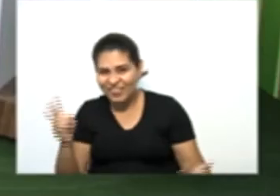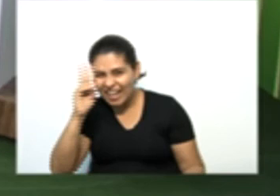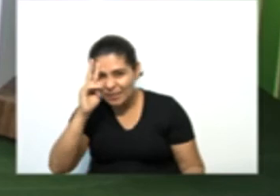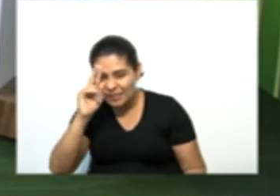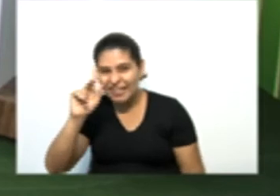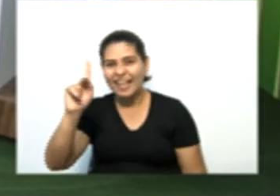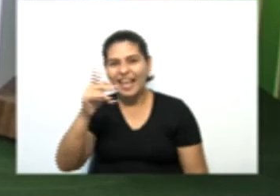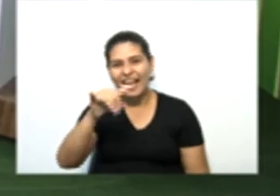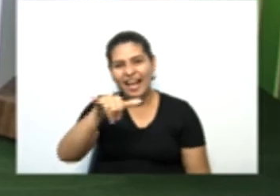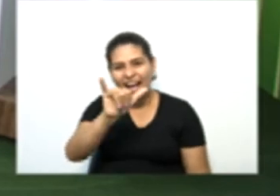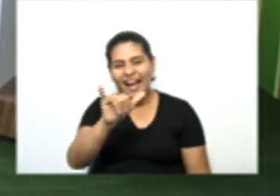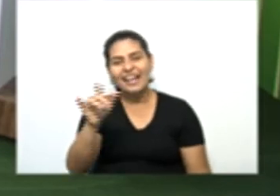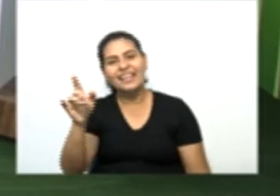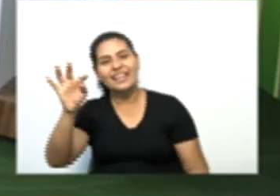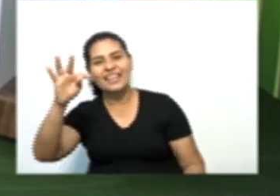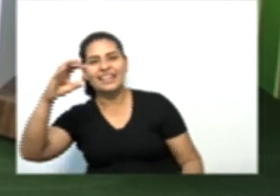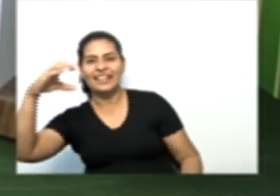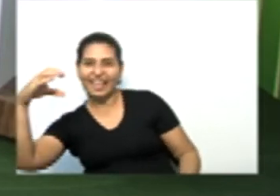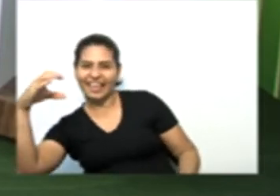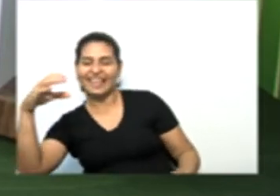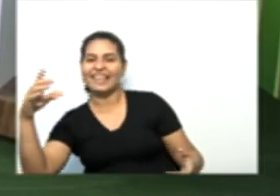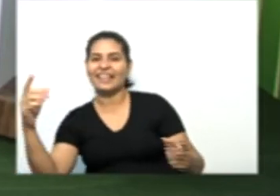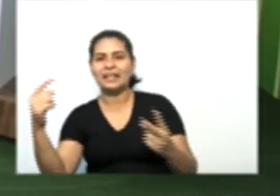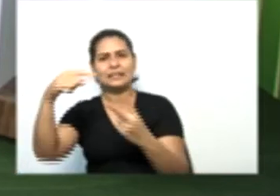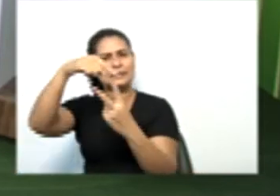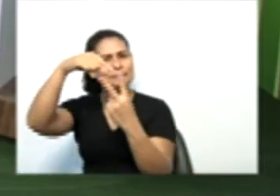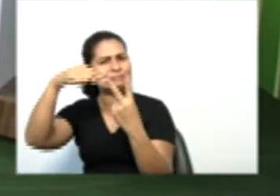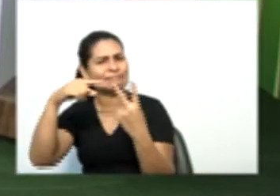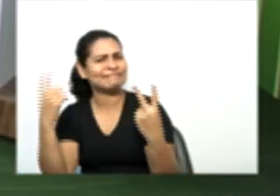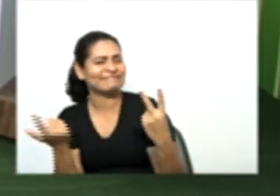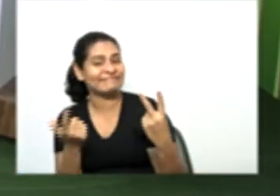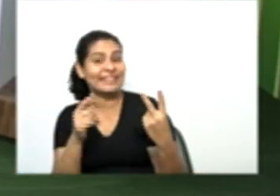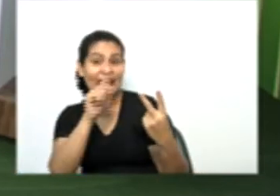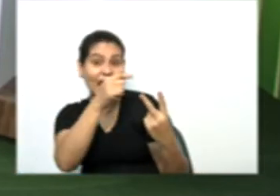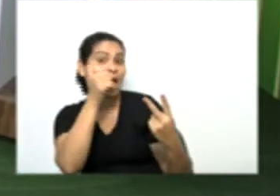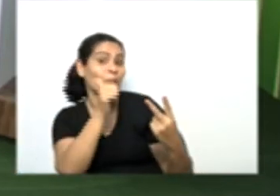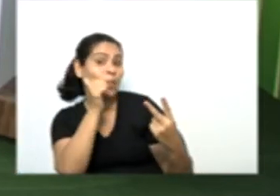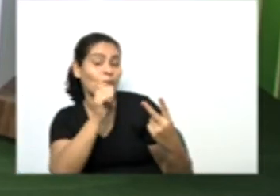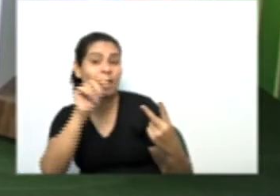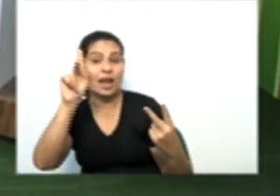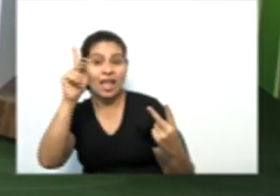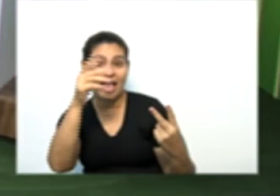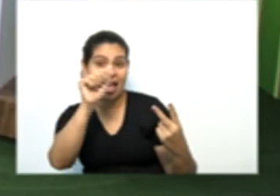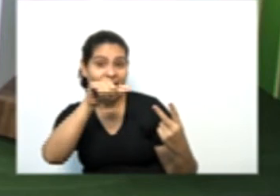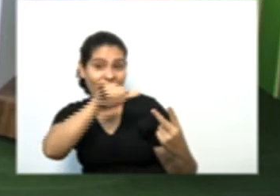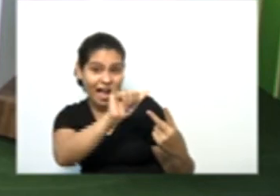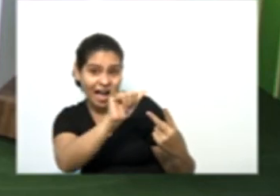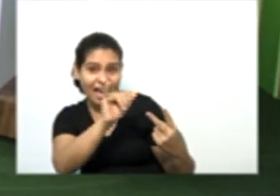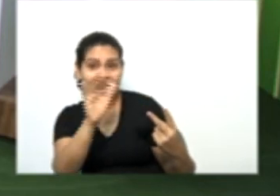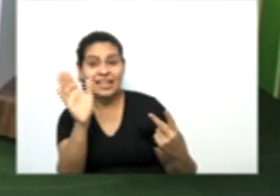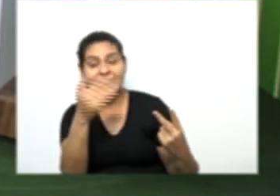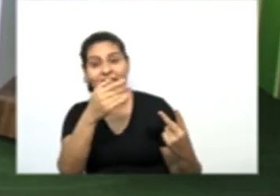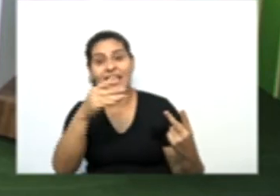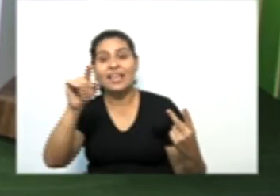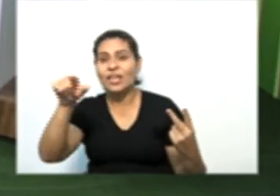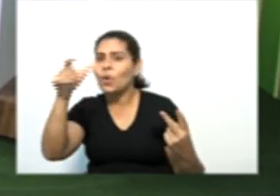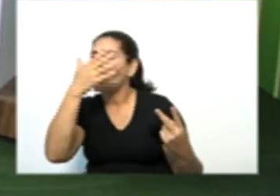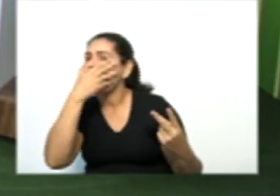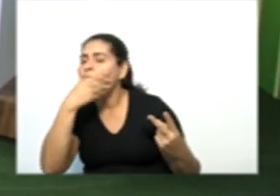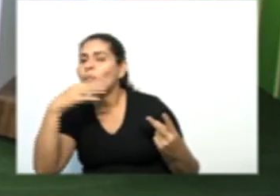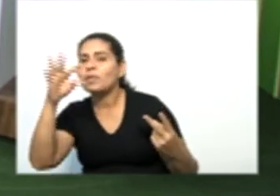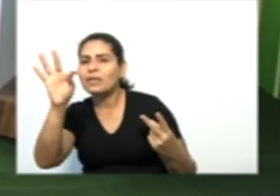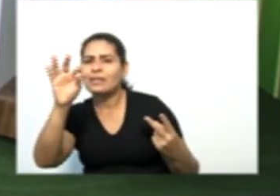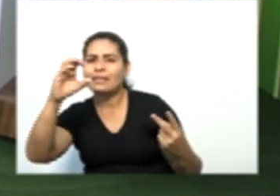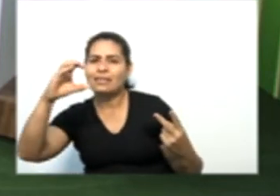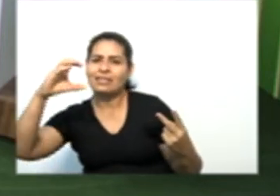amiguinhos? O High-Tech, não é isso? Que nome diferente, né? High e o Tech. High-Tech não é um nome inglês, uma palavra inglesa?